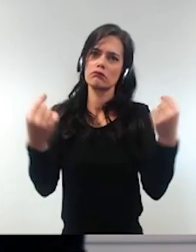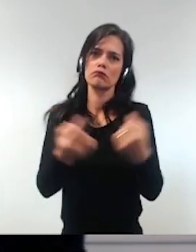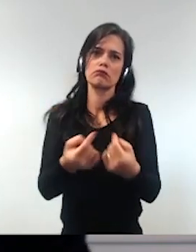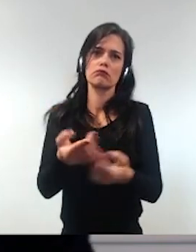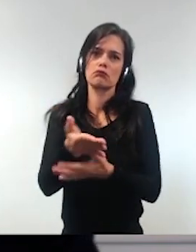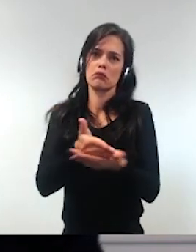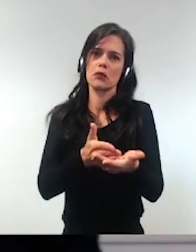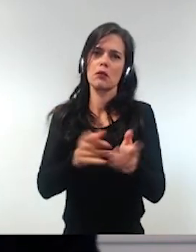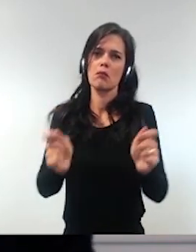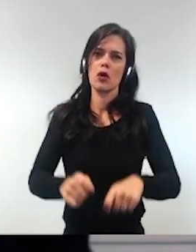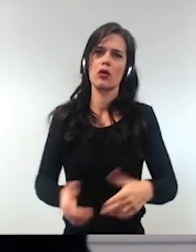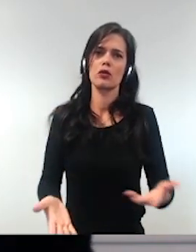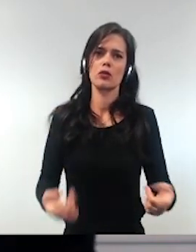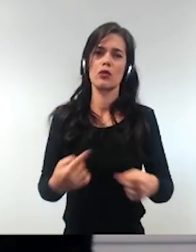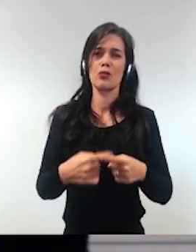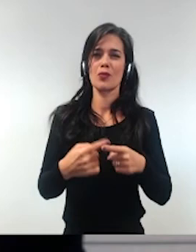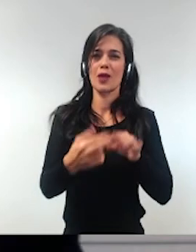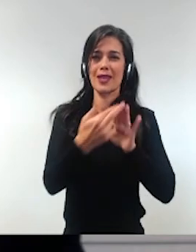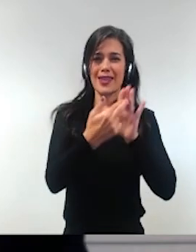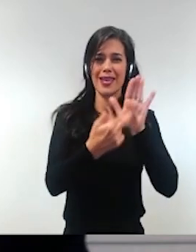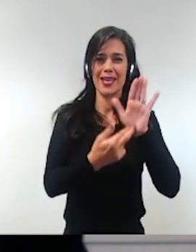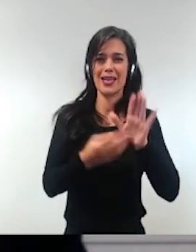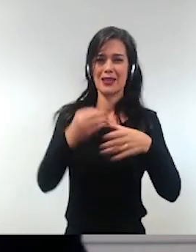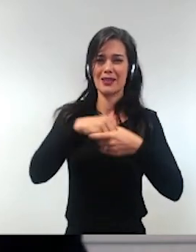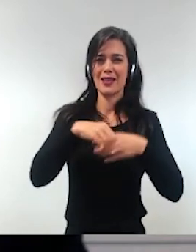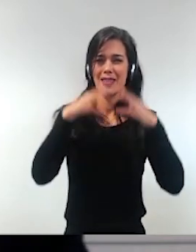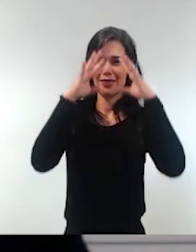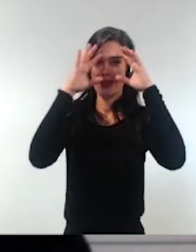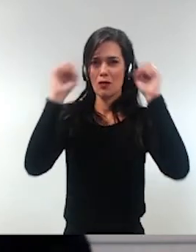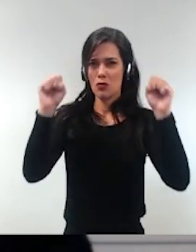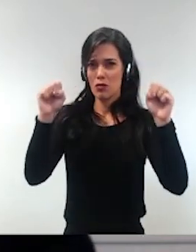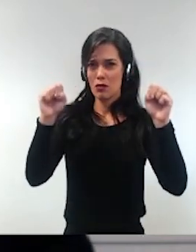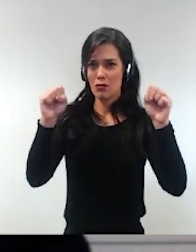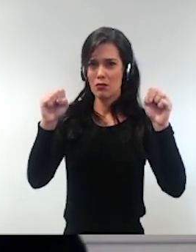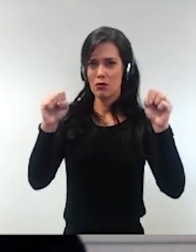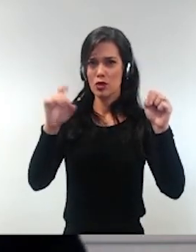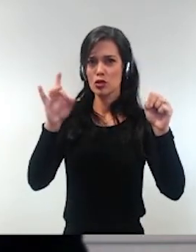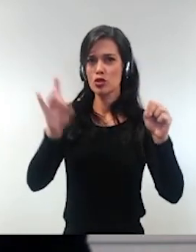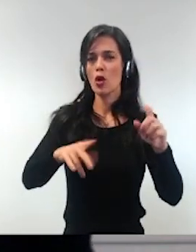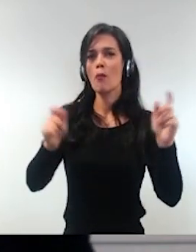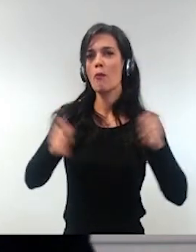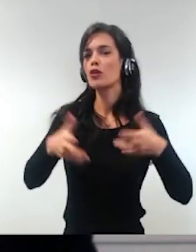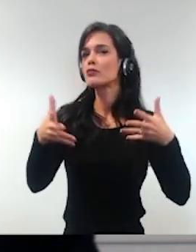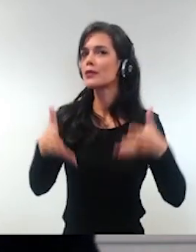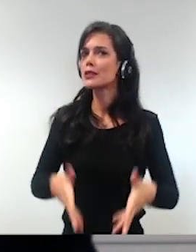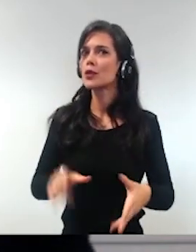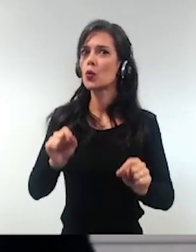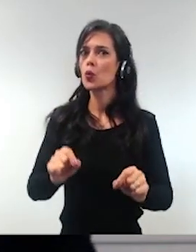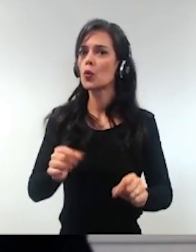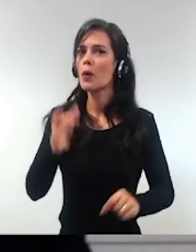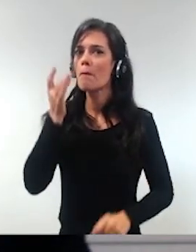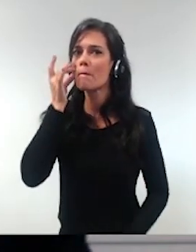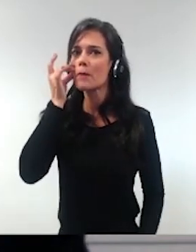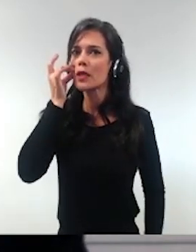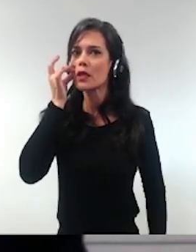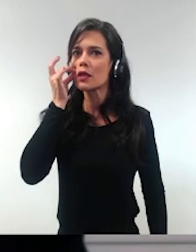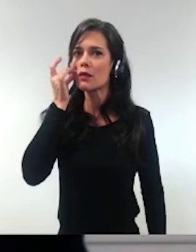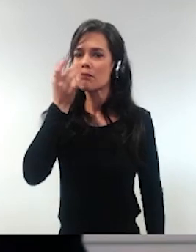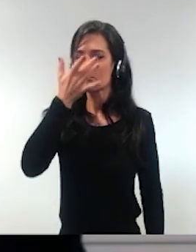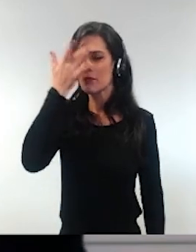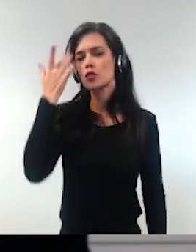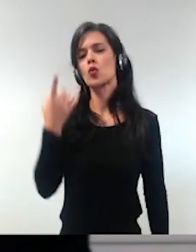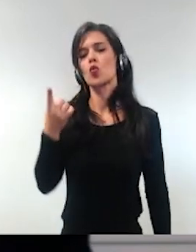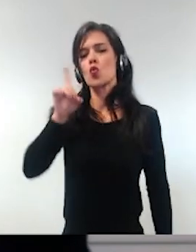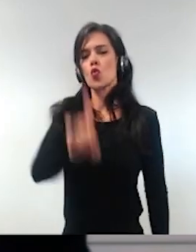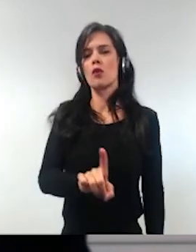parcial, porque pelos regimentos de todos os tribunais do Brasil, só é possível a participação pessoal e nominal nas